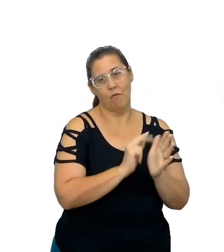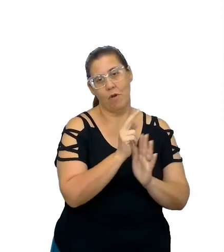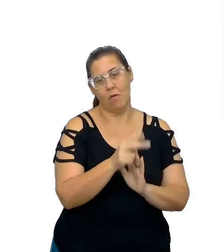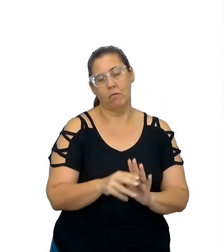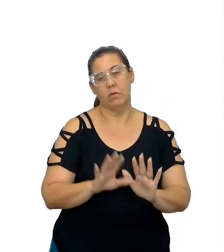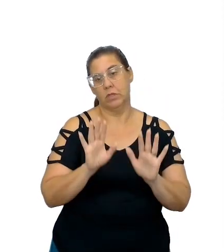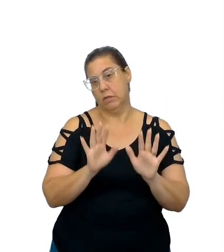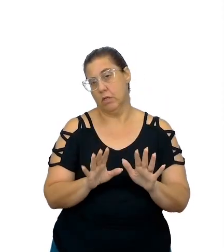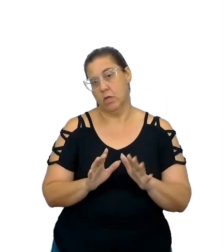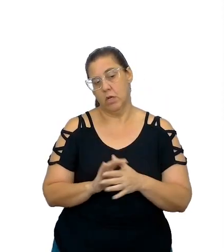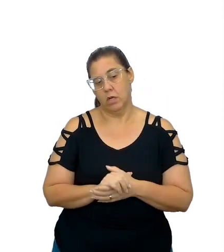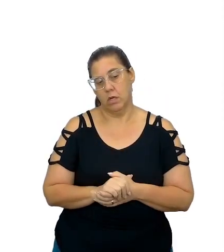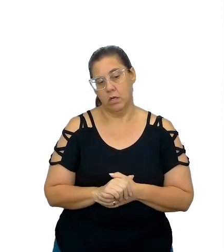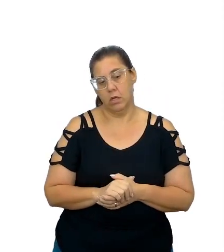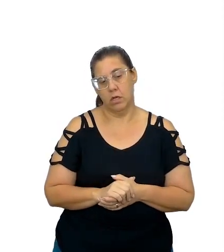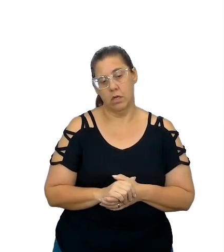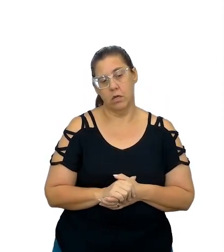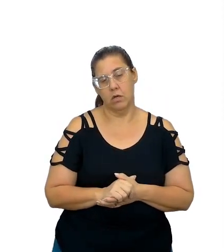sejam gêneros